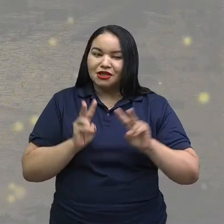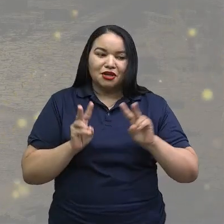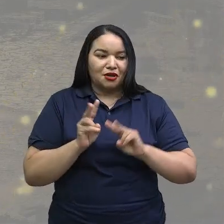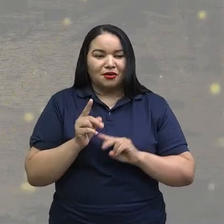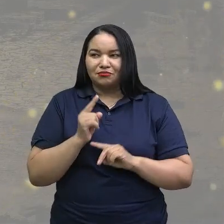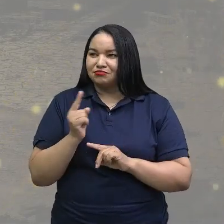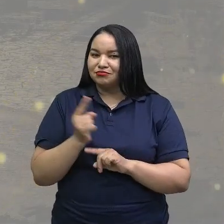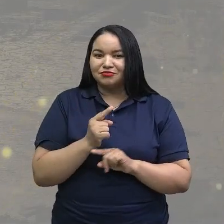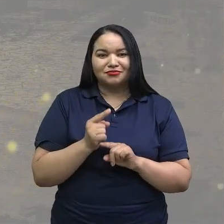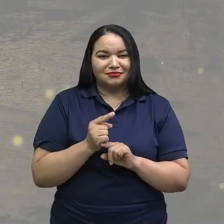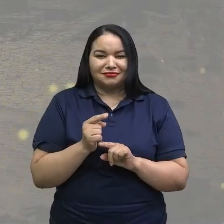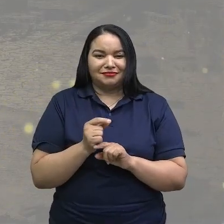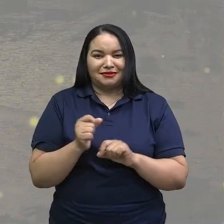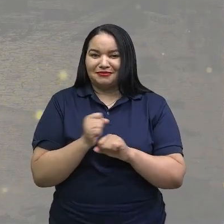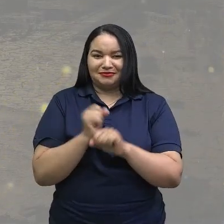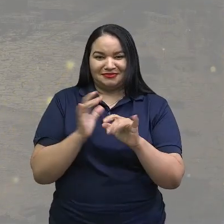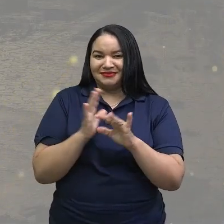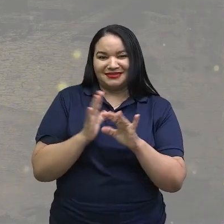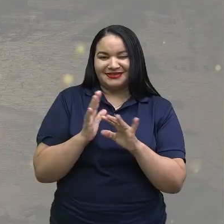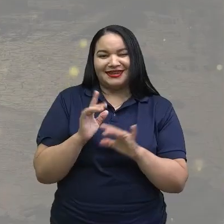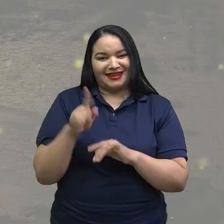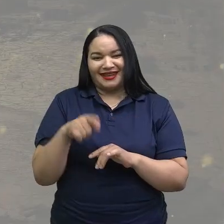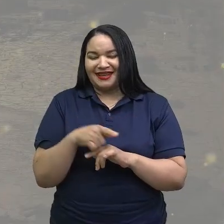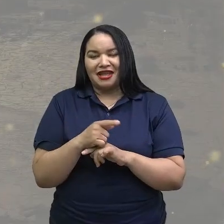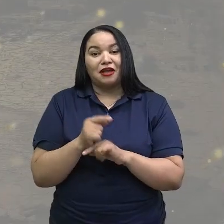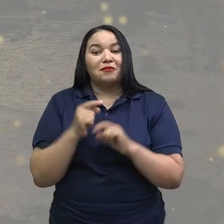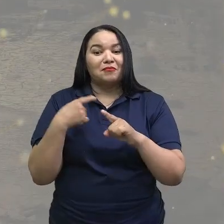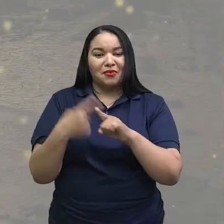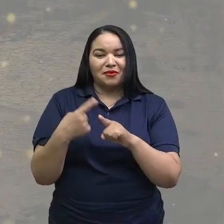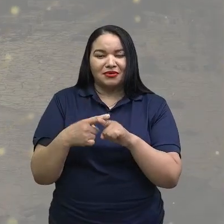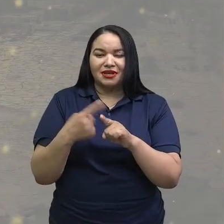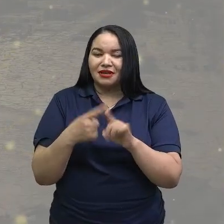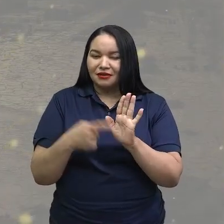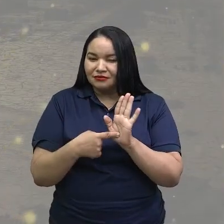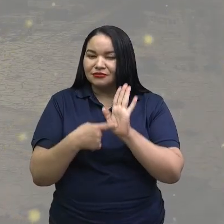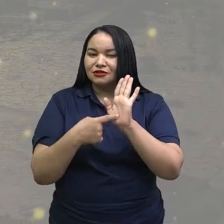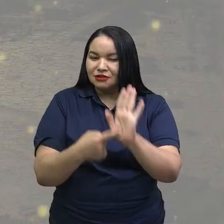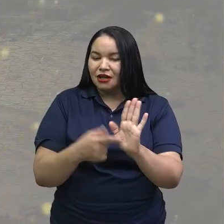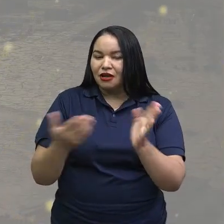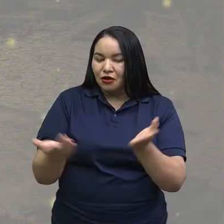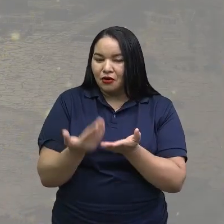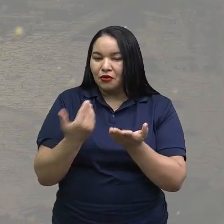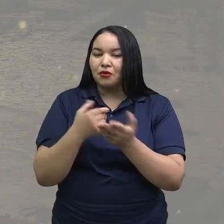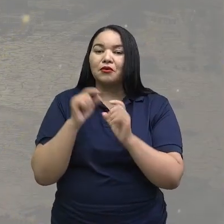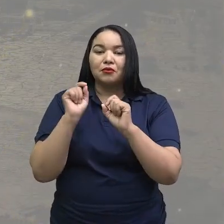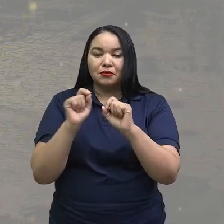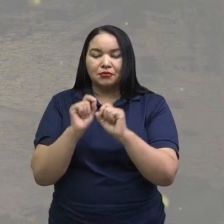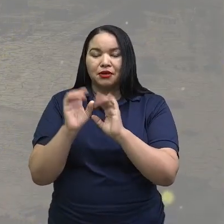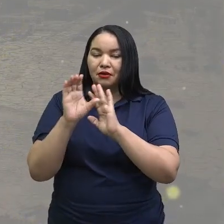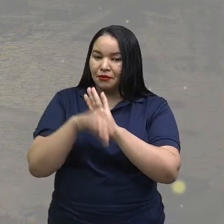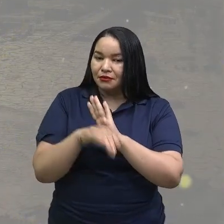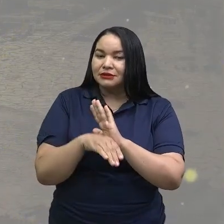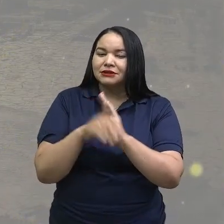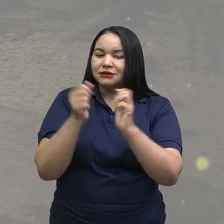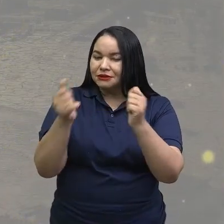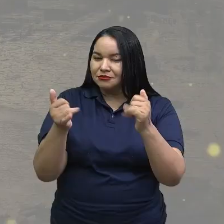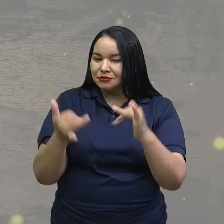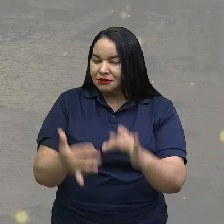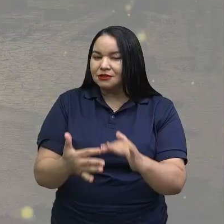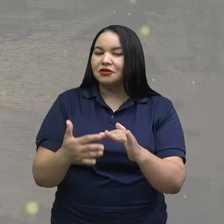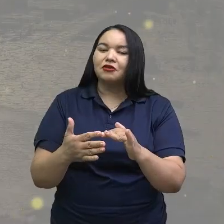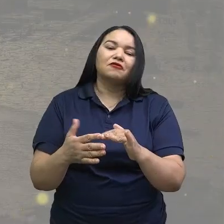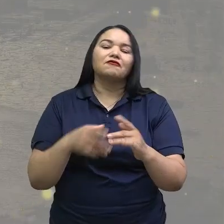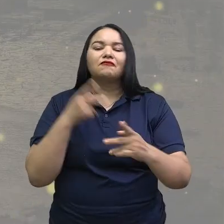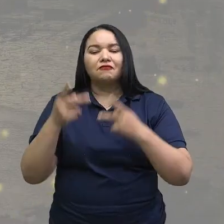pouco apocalíptico, justamente para reforçar um pouco esse conceito que se fala muito, né?